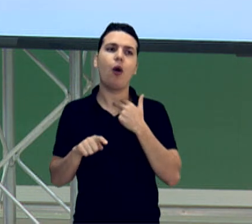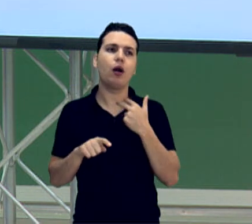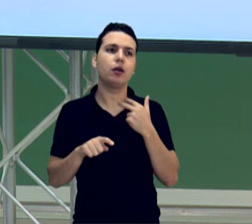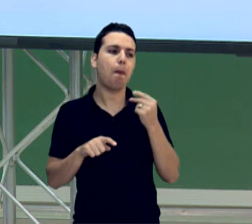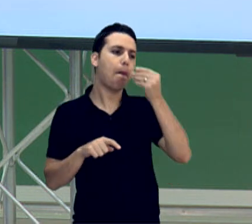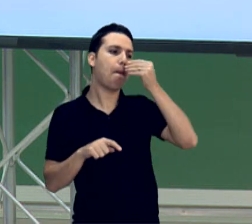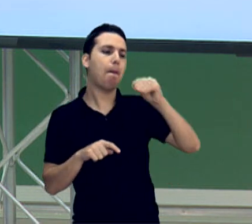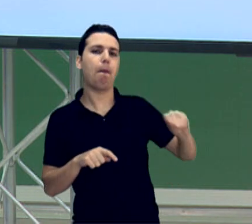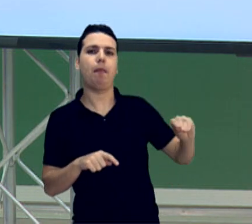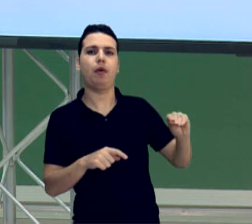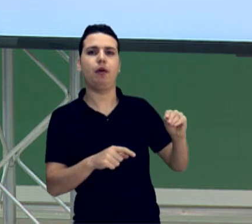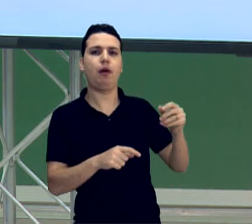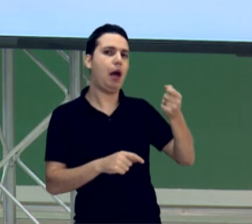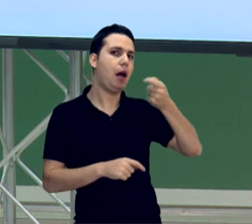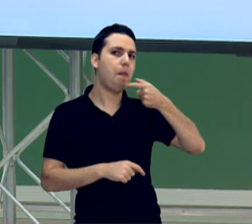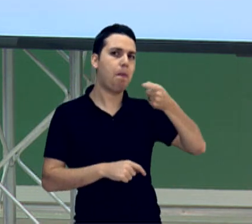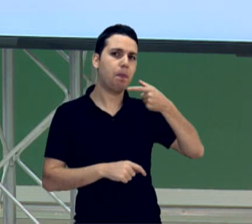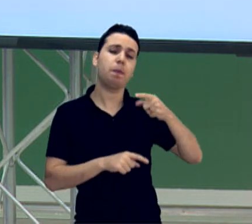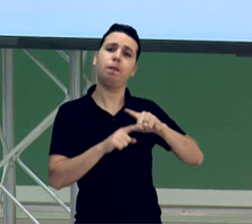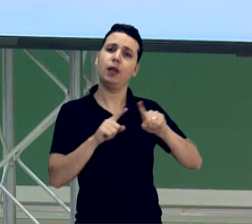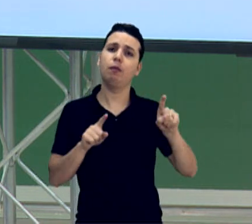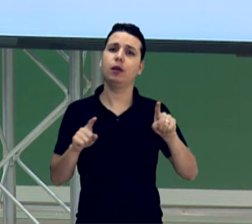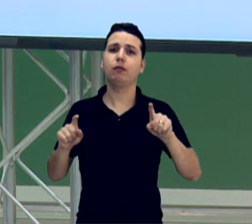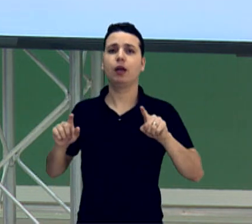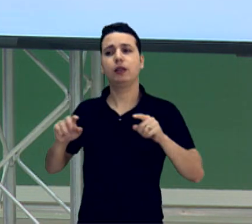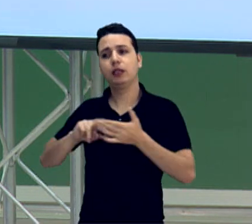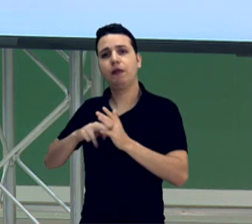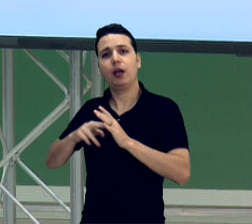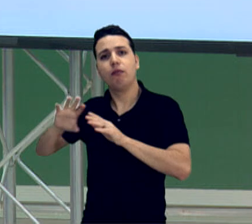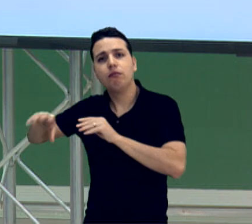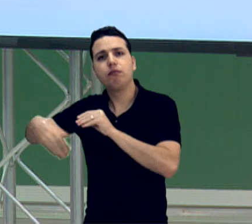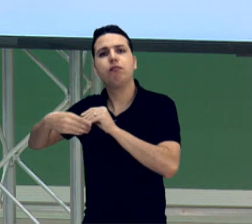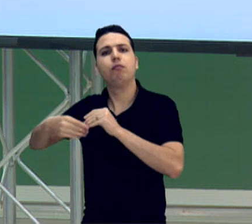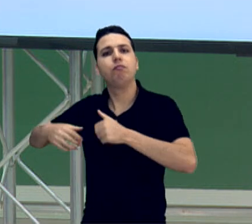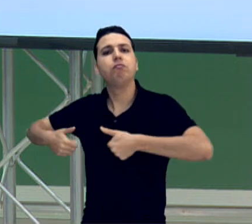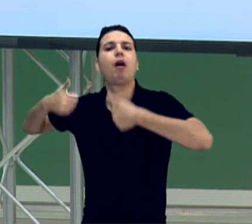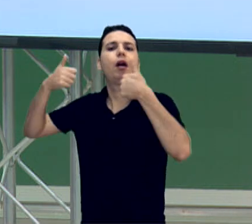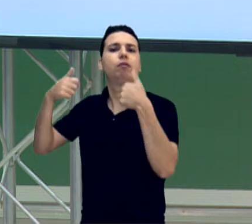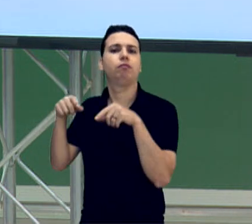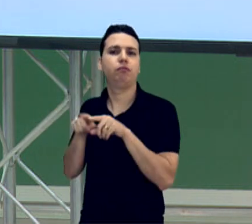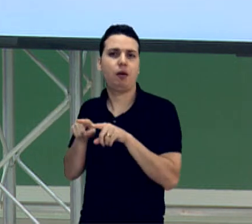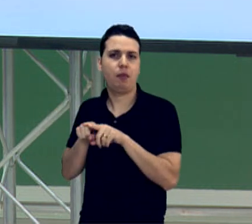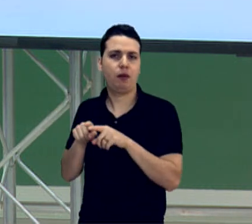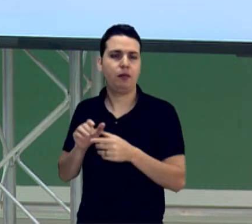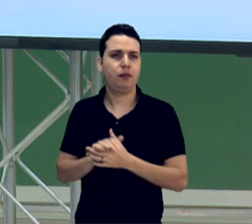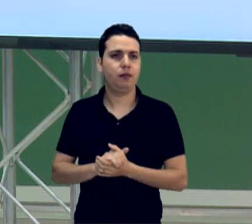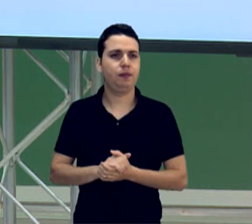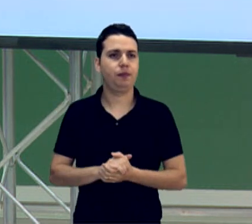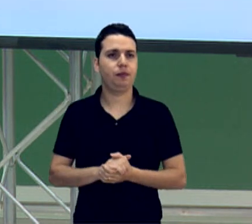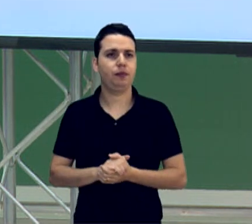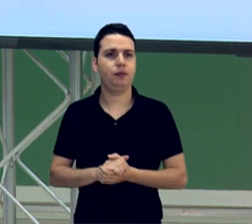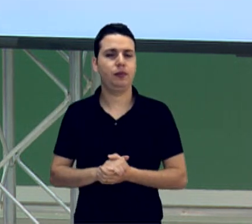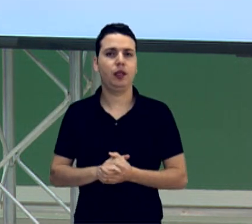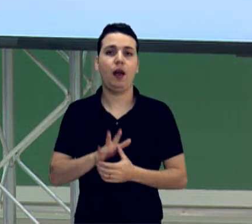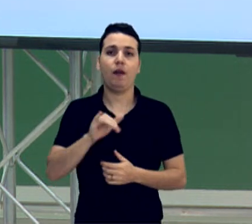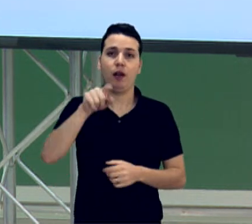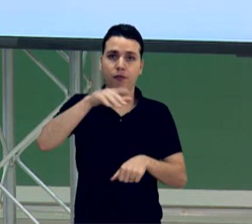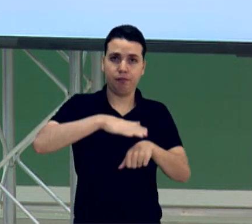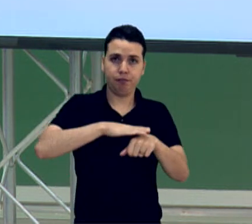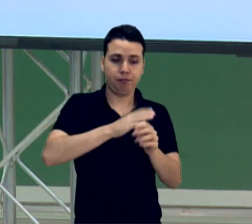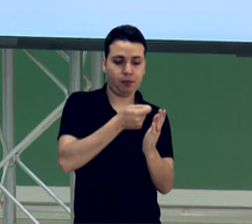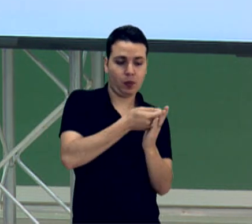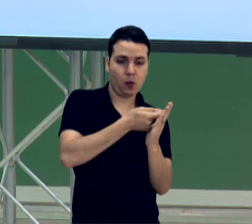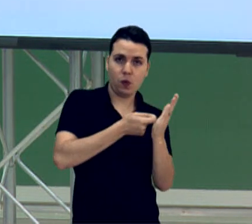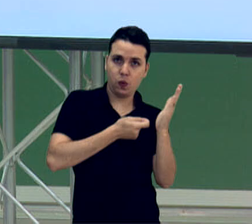tratamentos medicamentosos, né? Mas é um up a mais, né? Vocês vão fazer uma produção escrita sobre